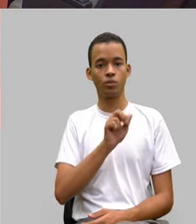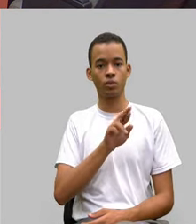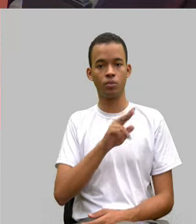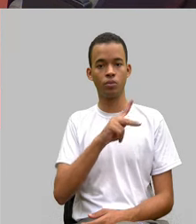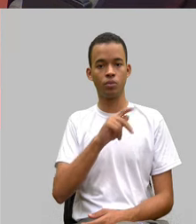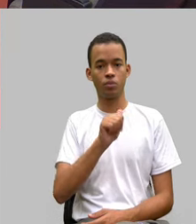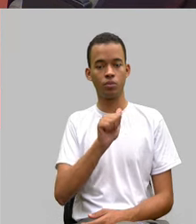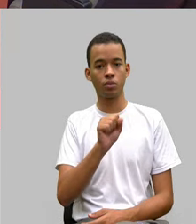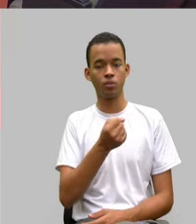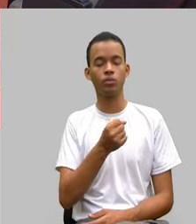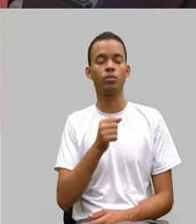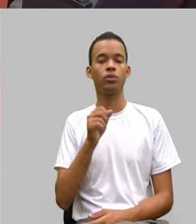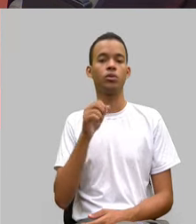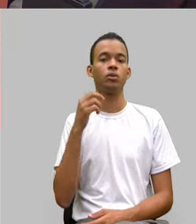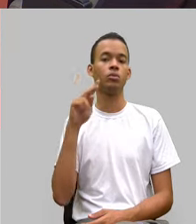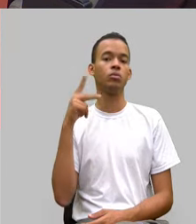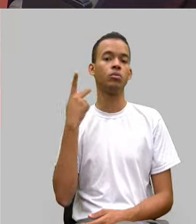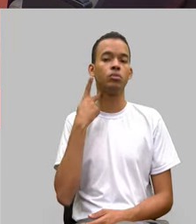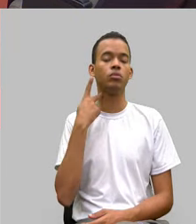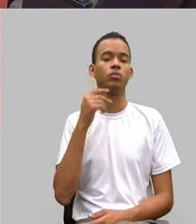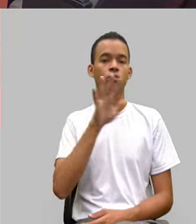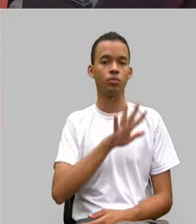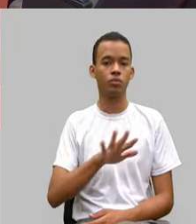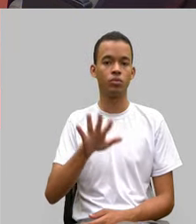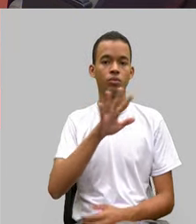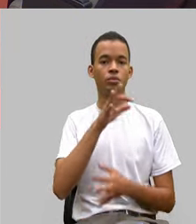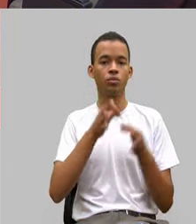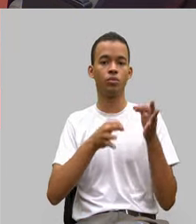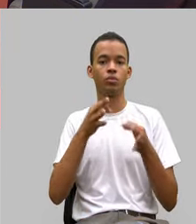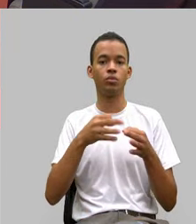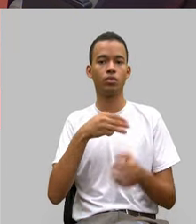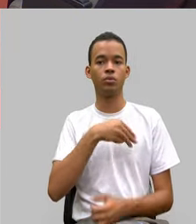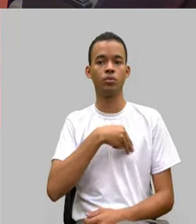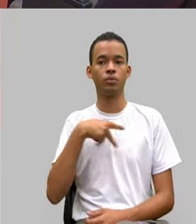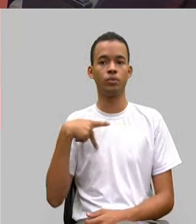Justiça do Ministério Público de Minas Gerais